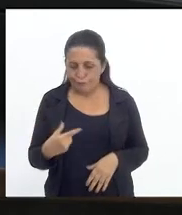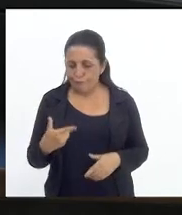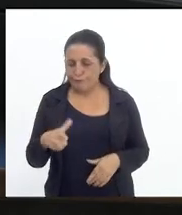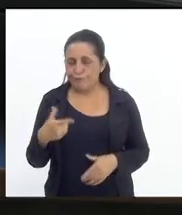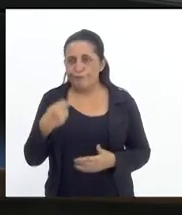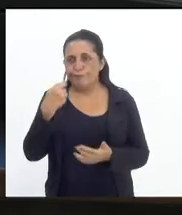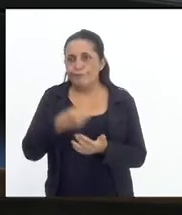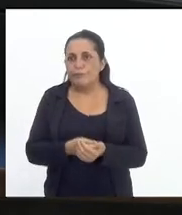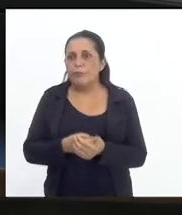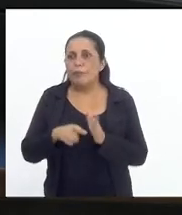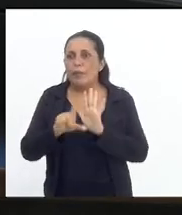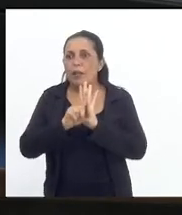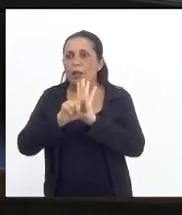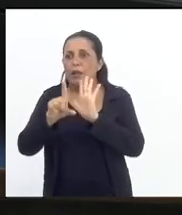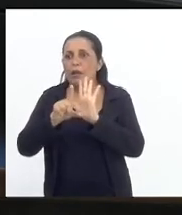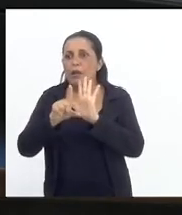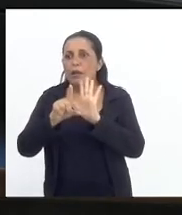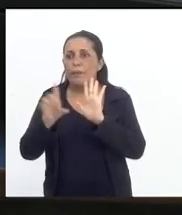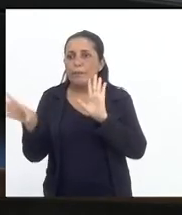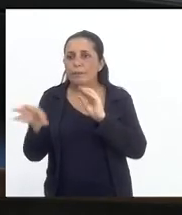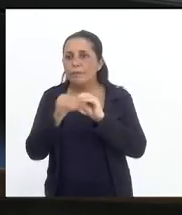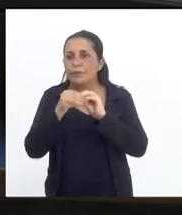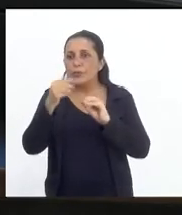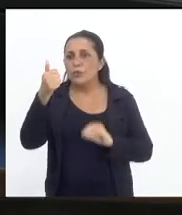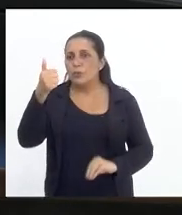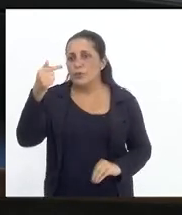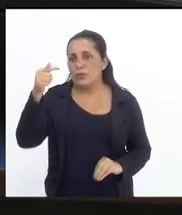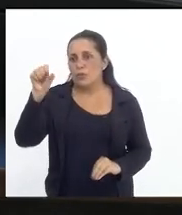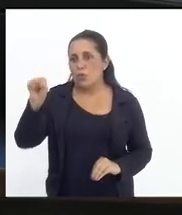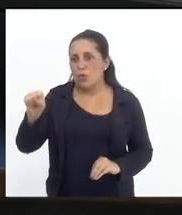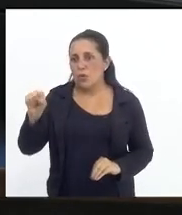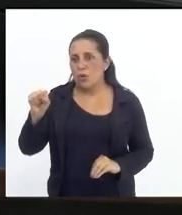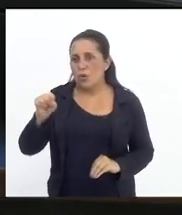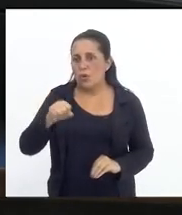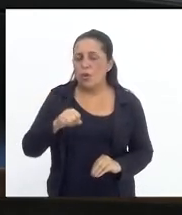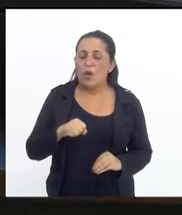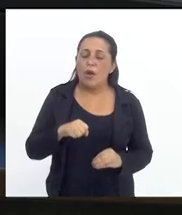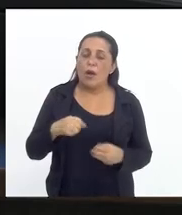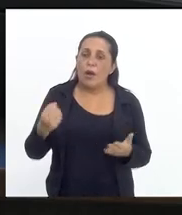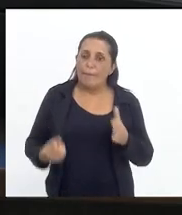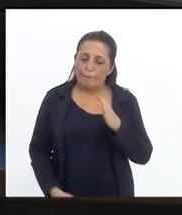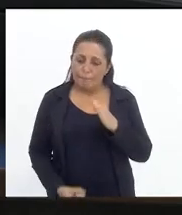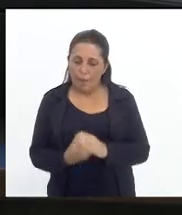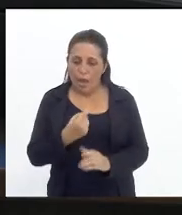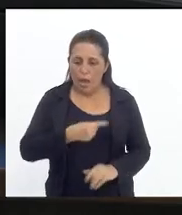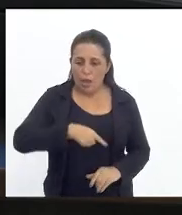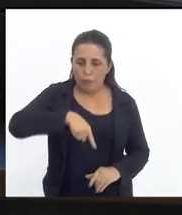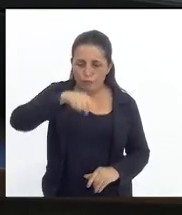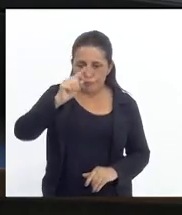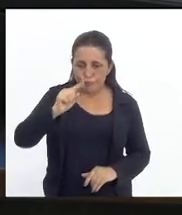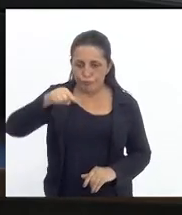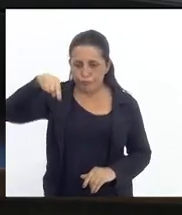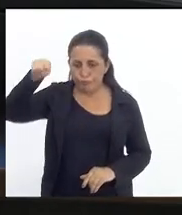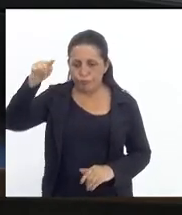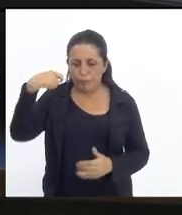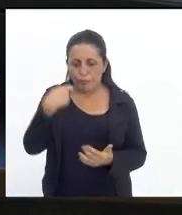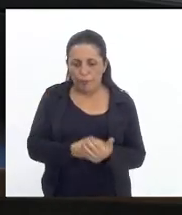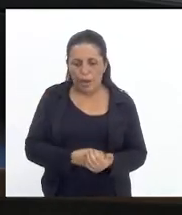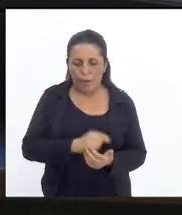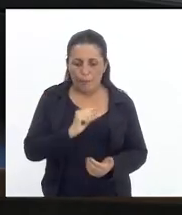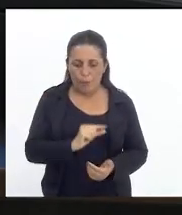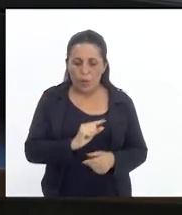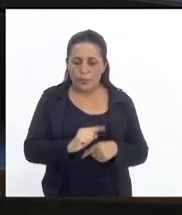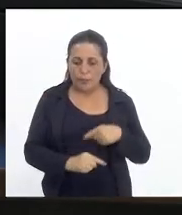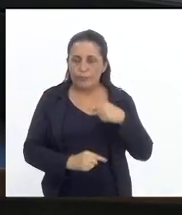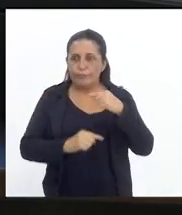e pela lei complementar 178 criou-se uma curva ascendente em que a gente começa a pagando pouco e depois